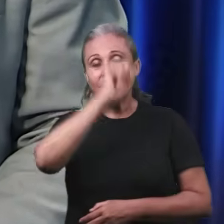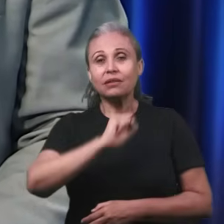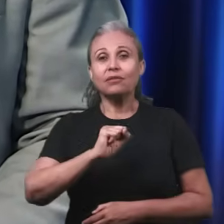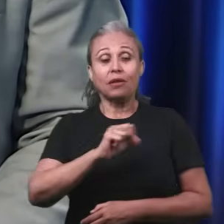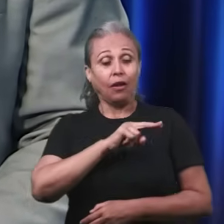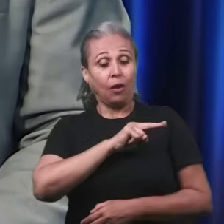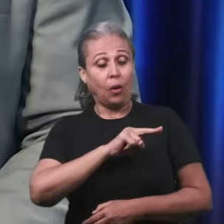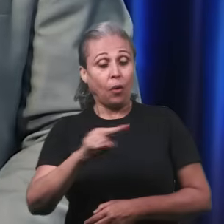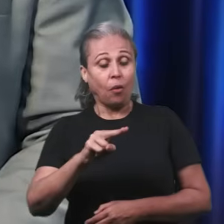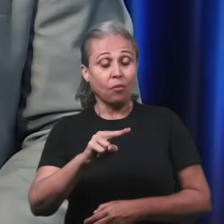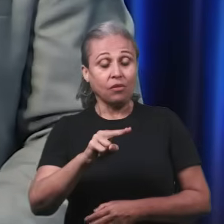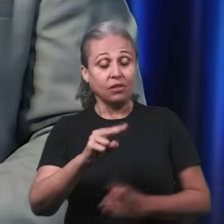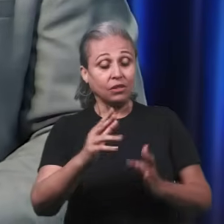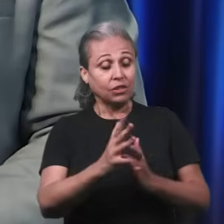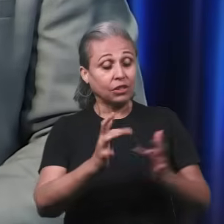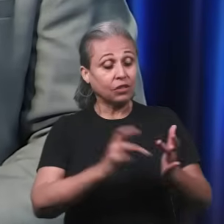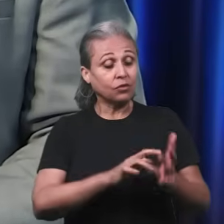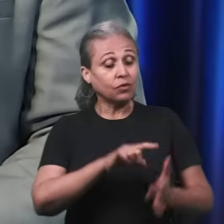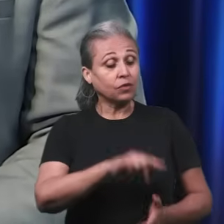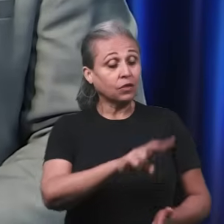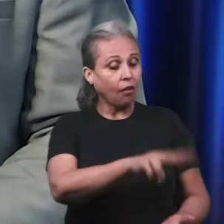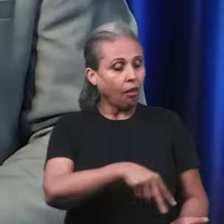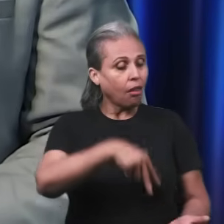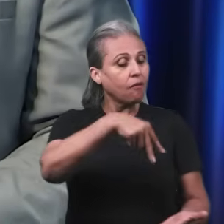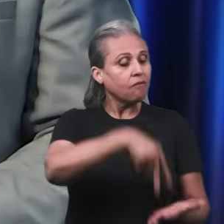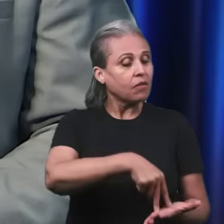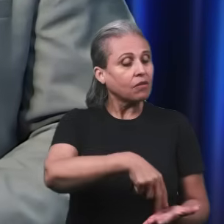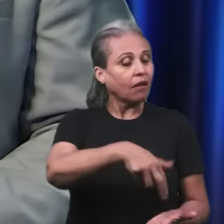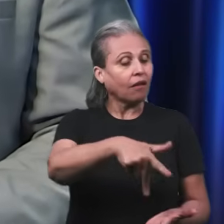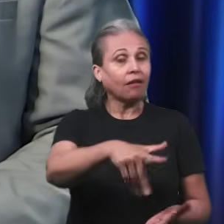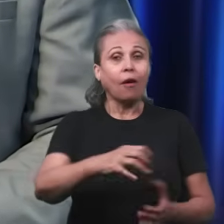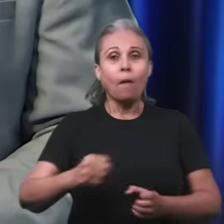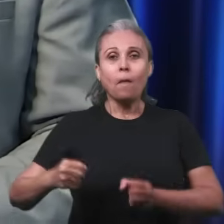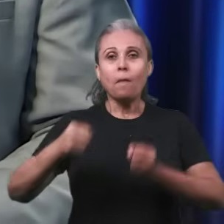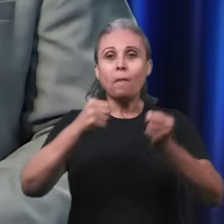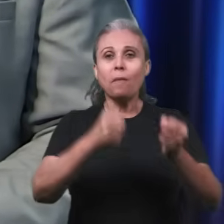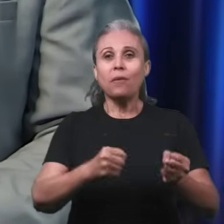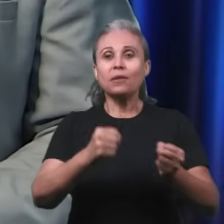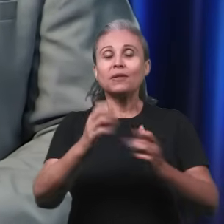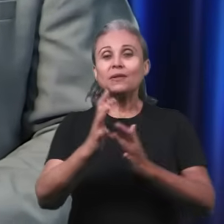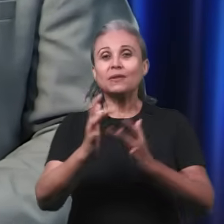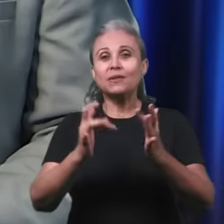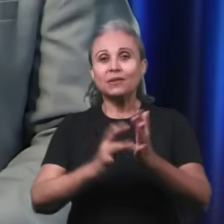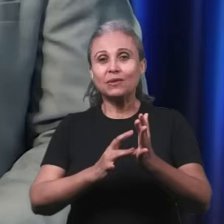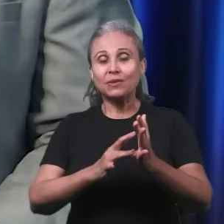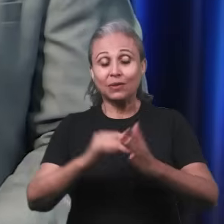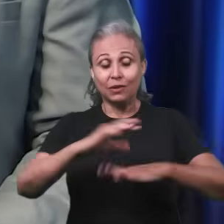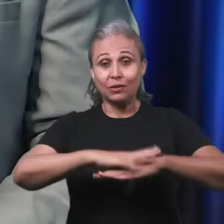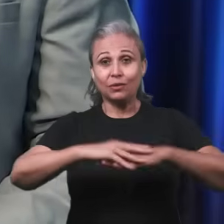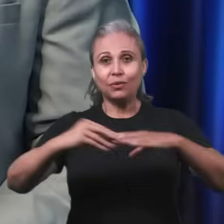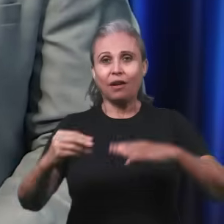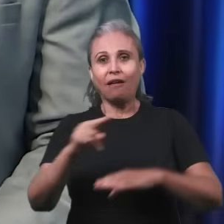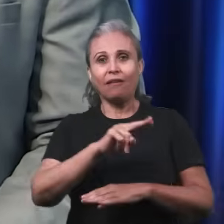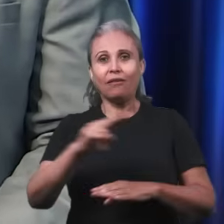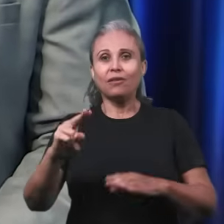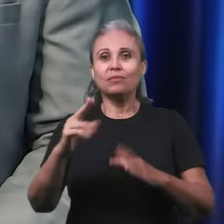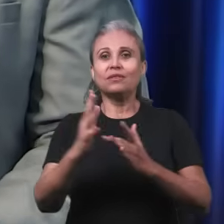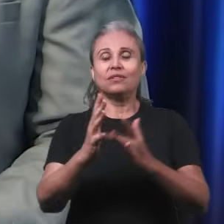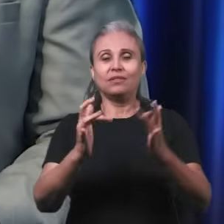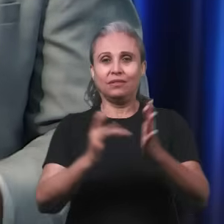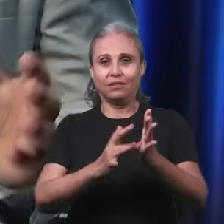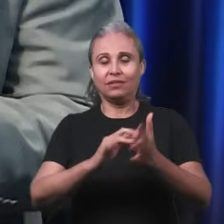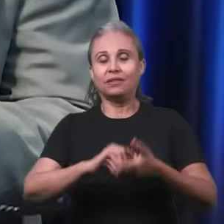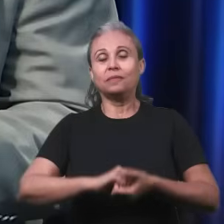e anda. Então, o poder de Jesus para curar aquele homem pela fé no nome de Jesus, E